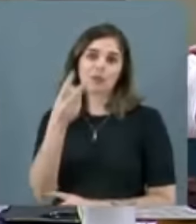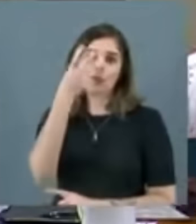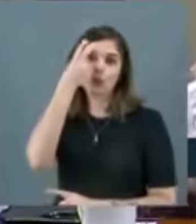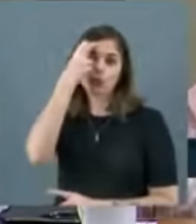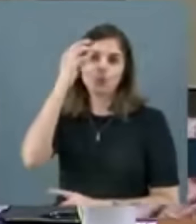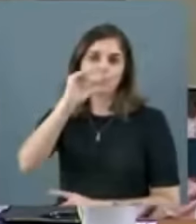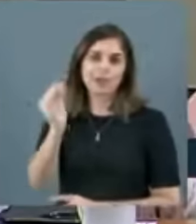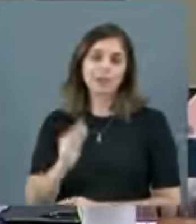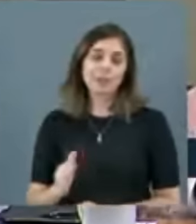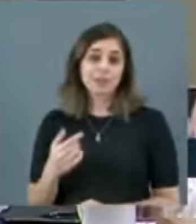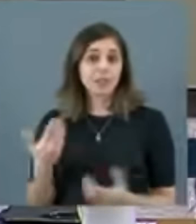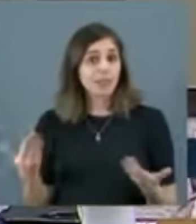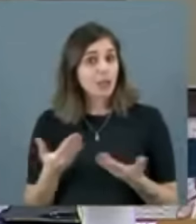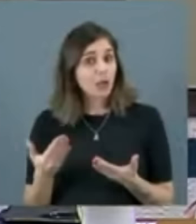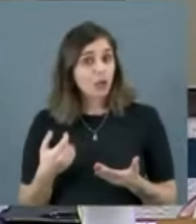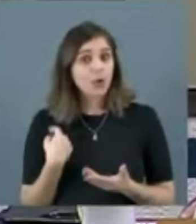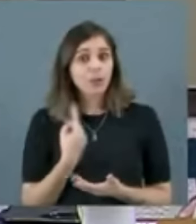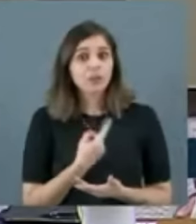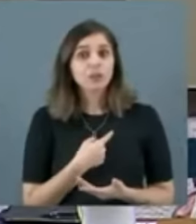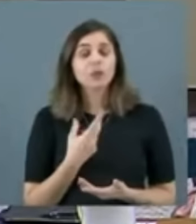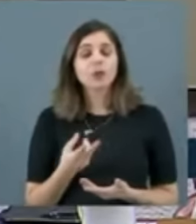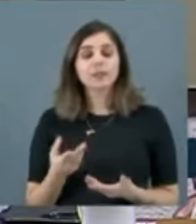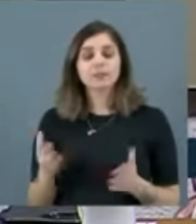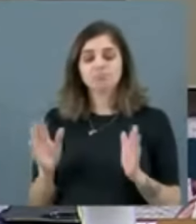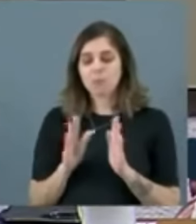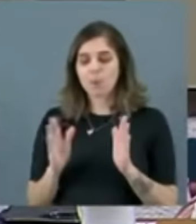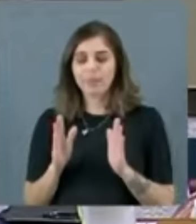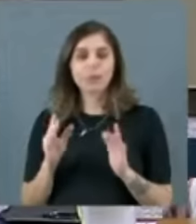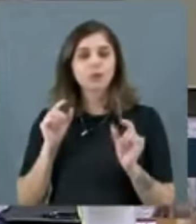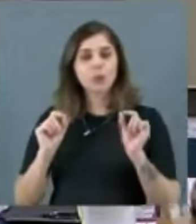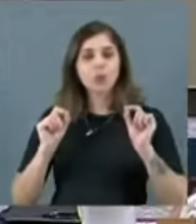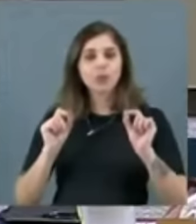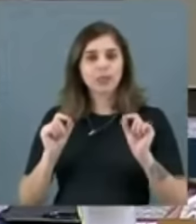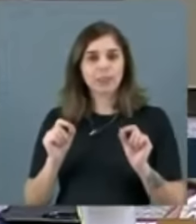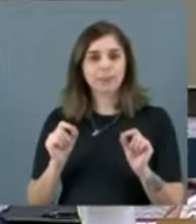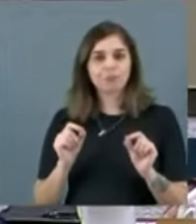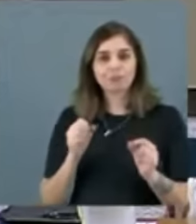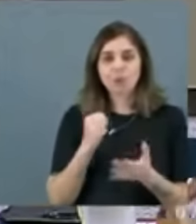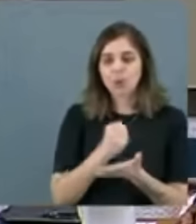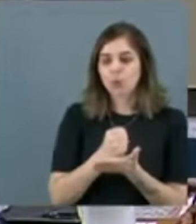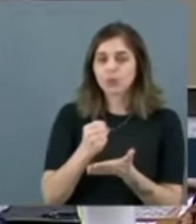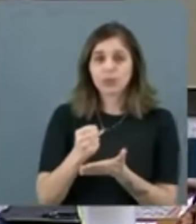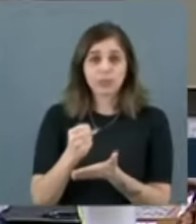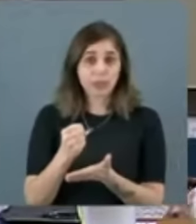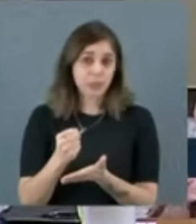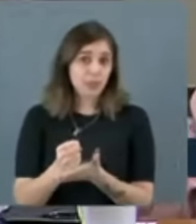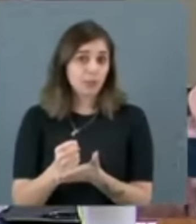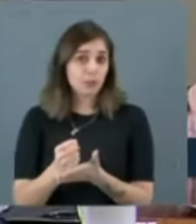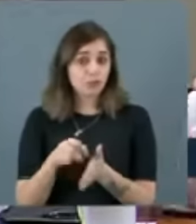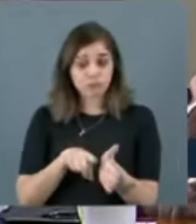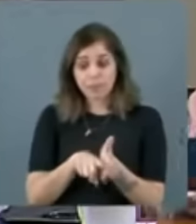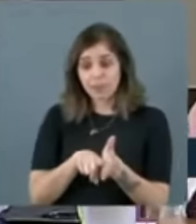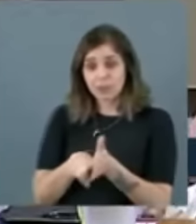estamos providenciando agora, estamos justamente nesse momento, fazendo, contratamos um estudo para